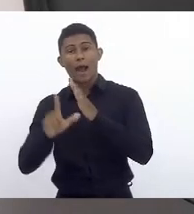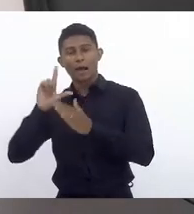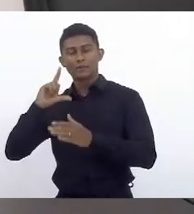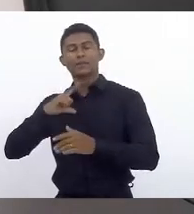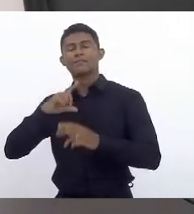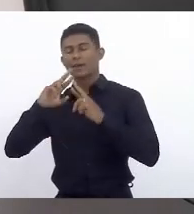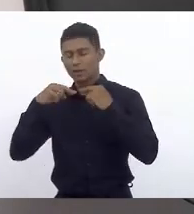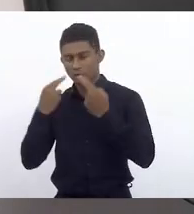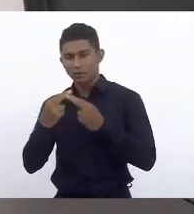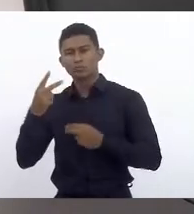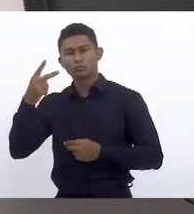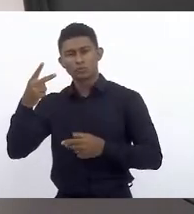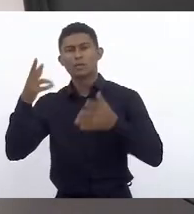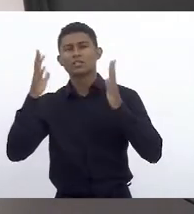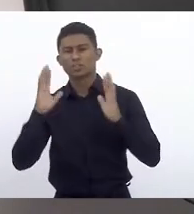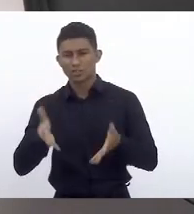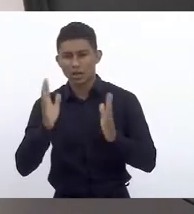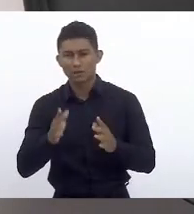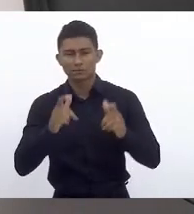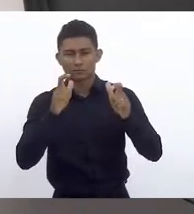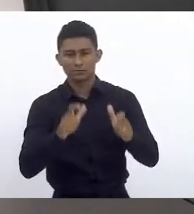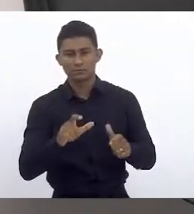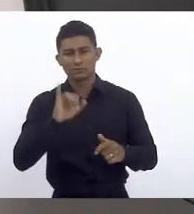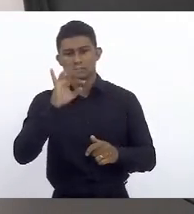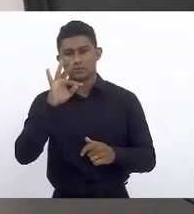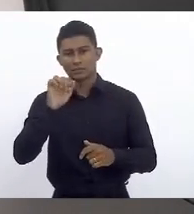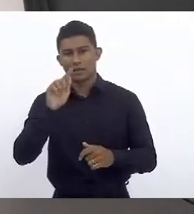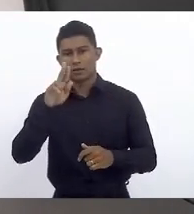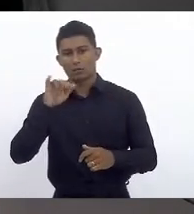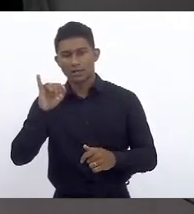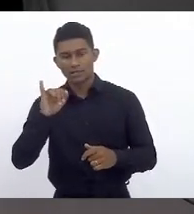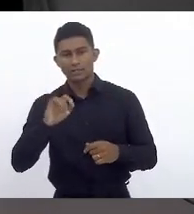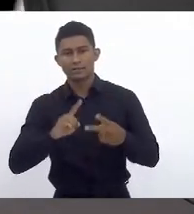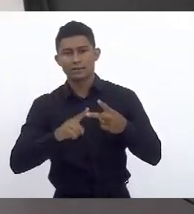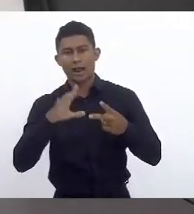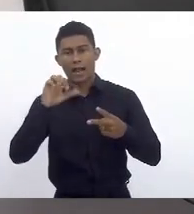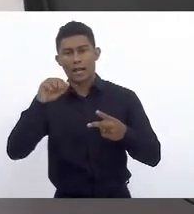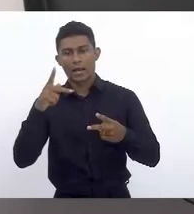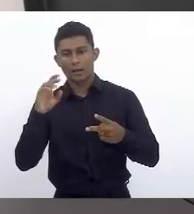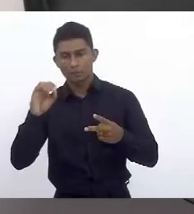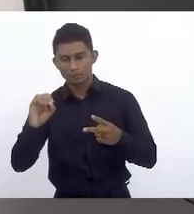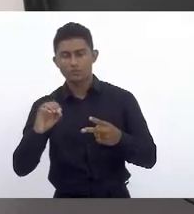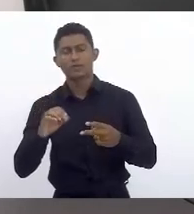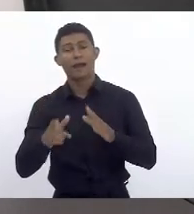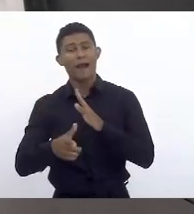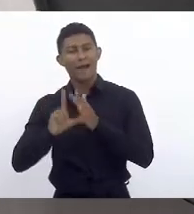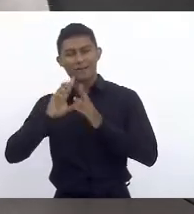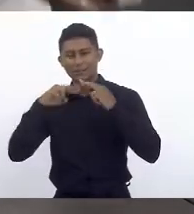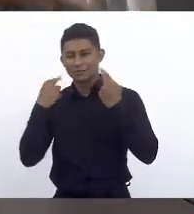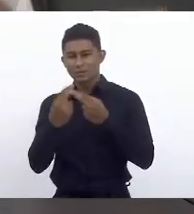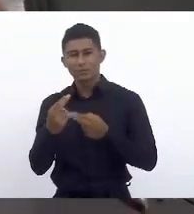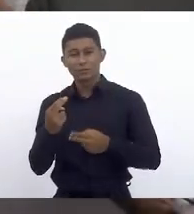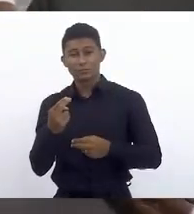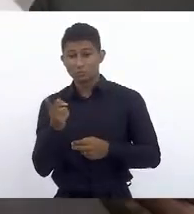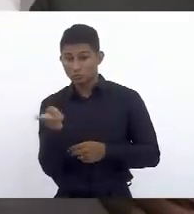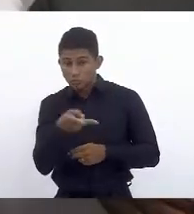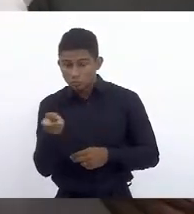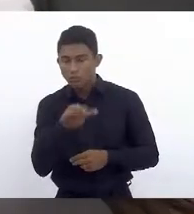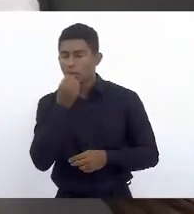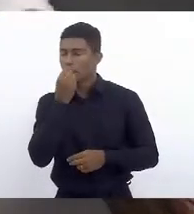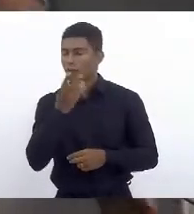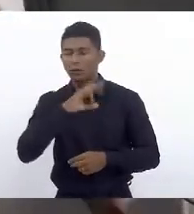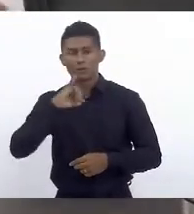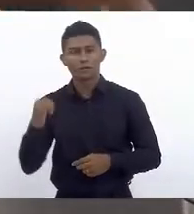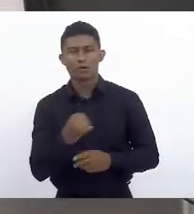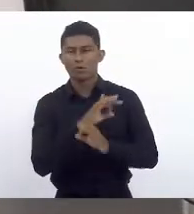em Campos, semana do 19 de outubro. Foi muito, muito, muito proveitosa as duas reuniões. Então é